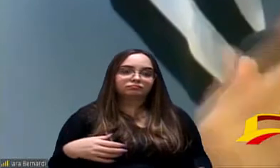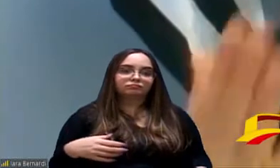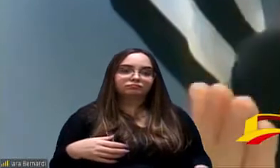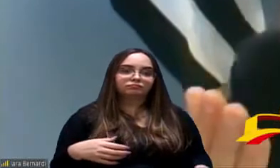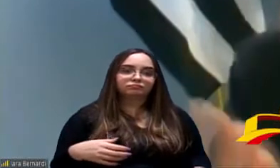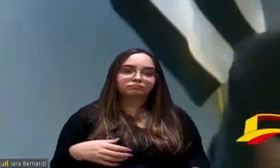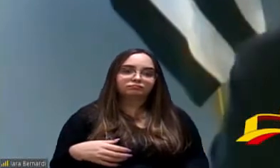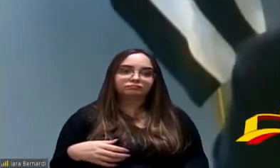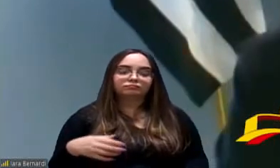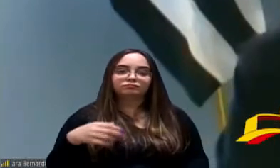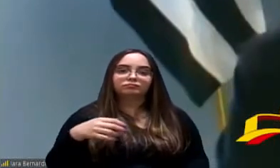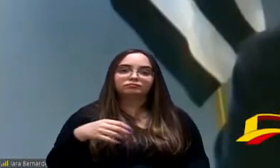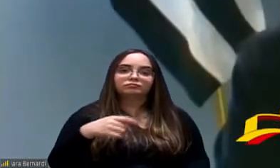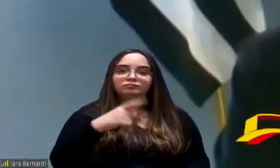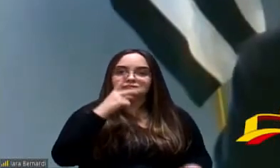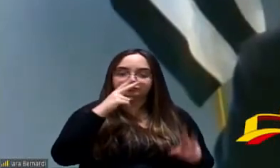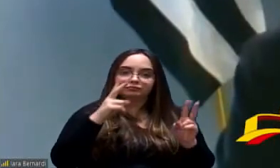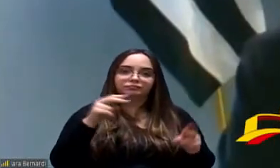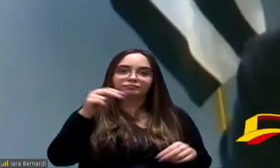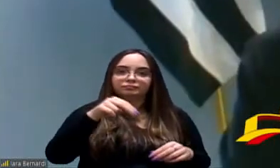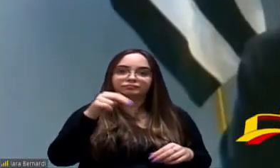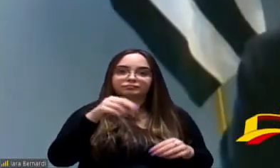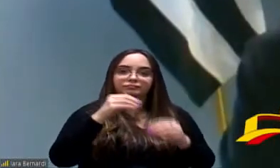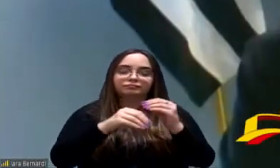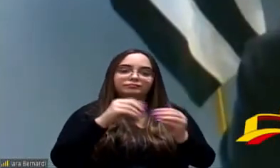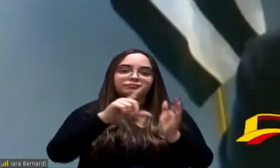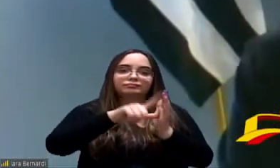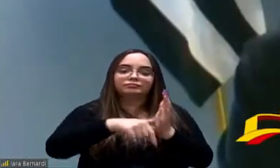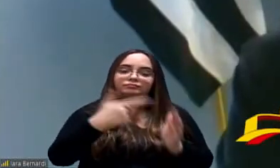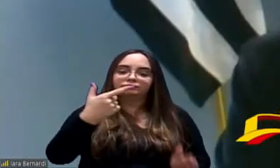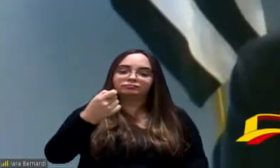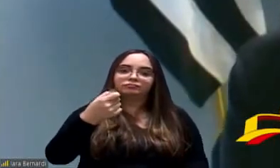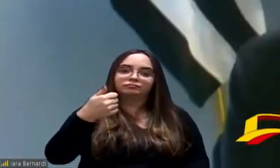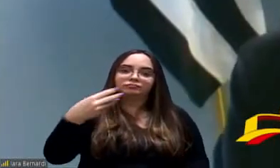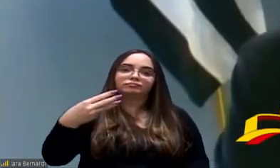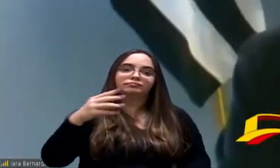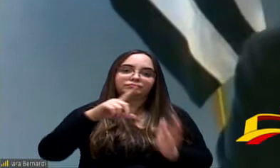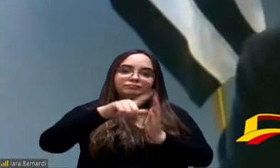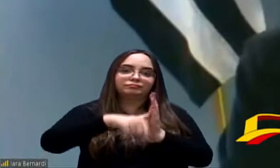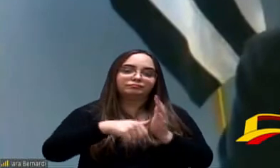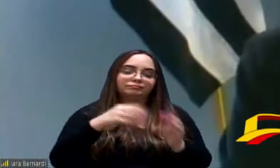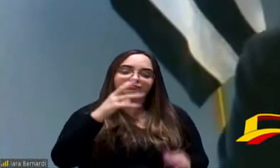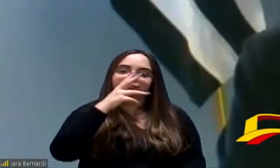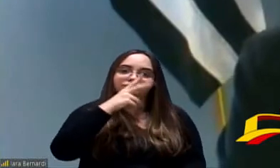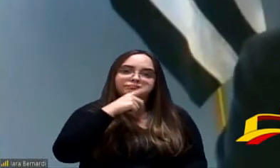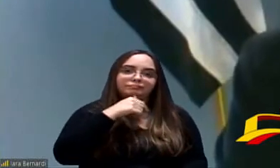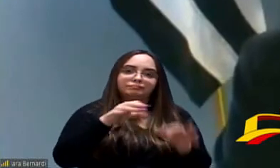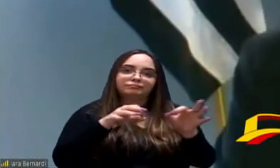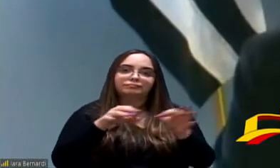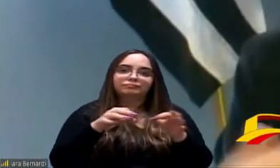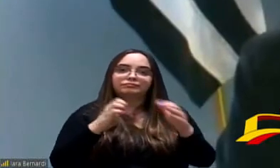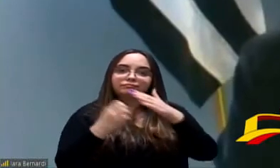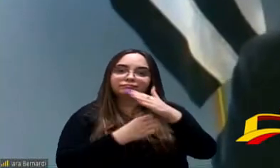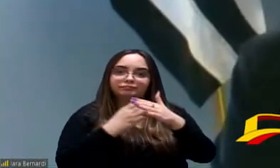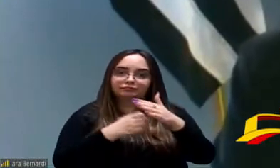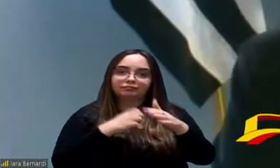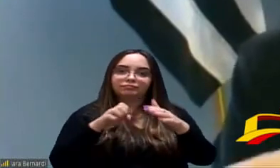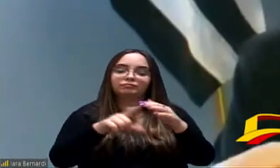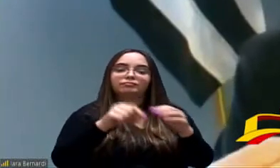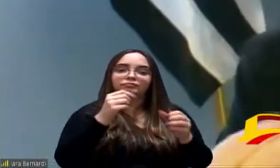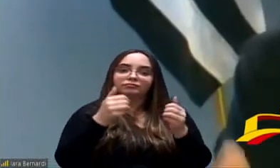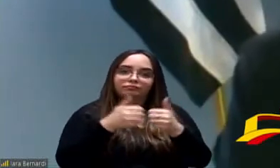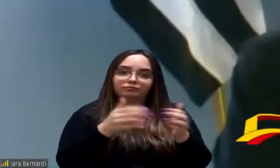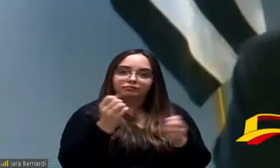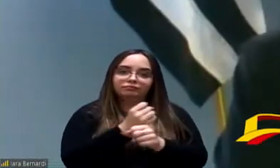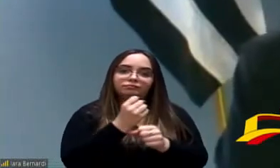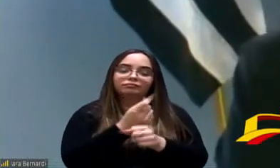uma novela que se desenrola desde 2013. E a empresa é contratada, começou as obras,